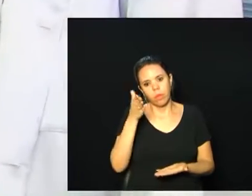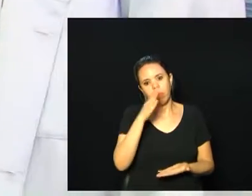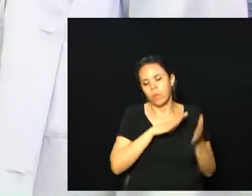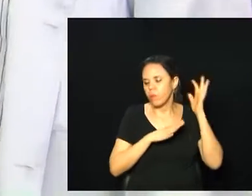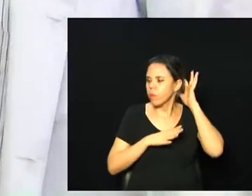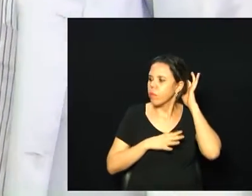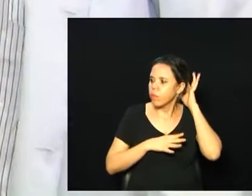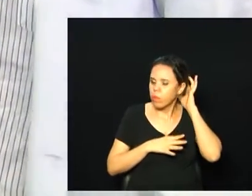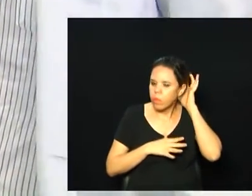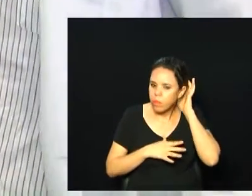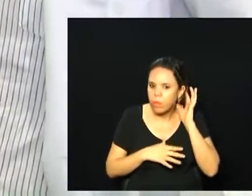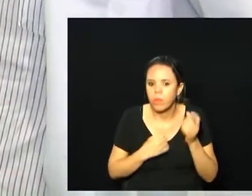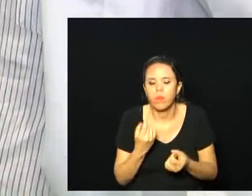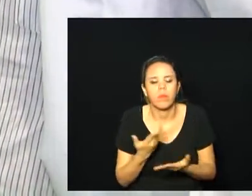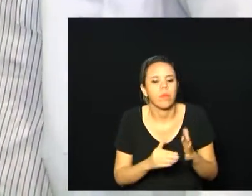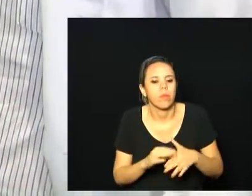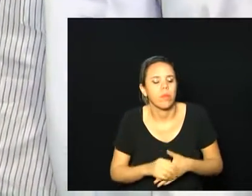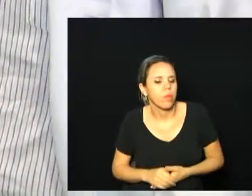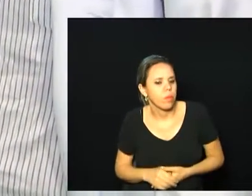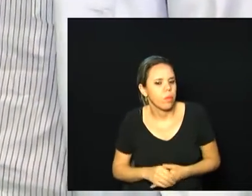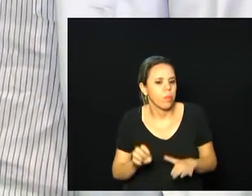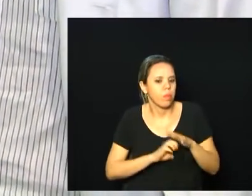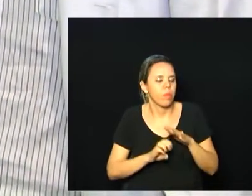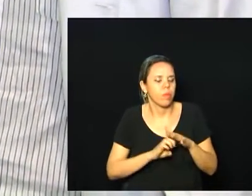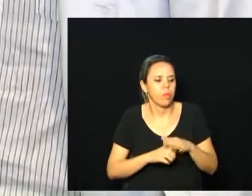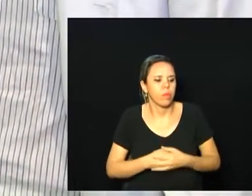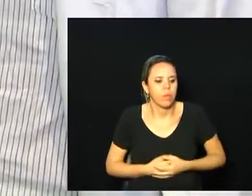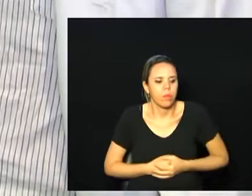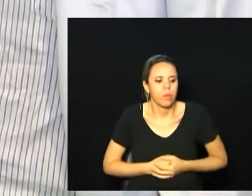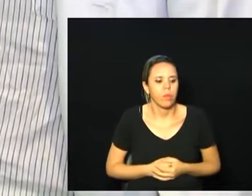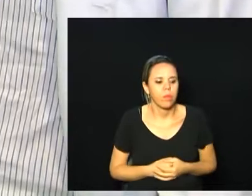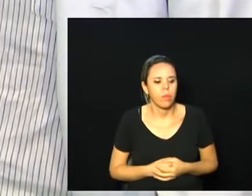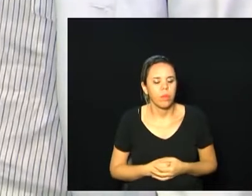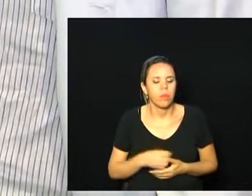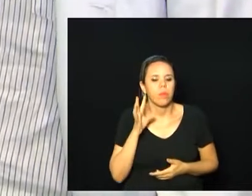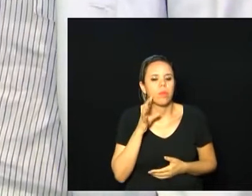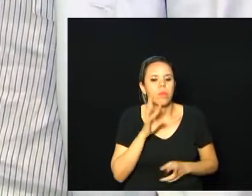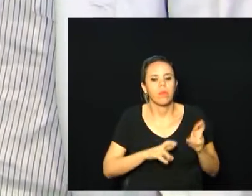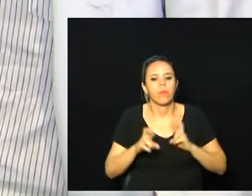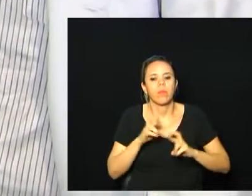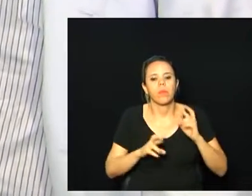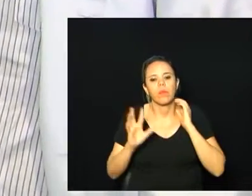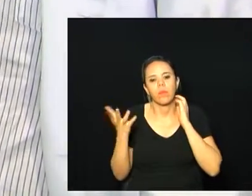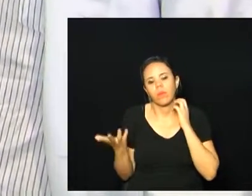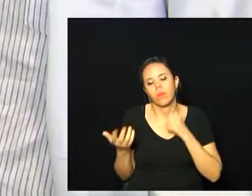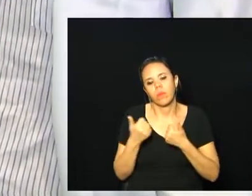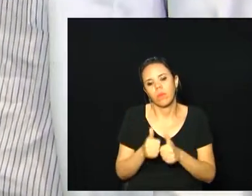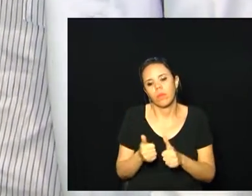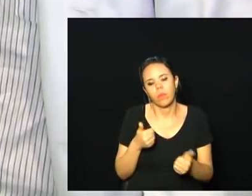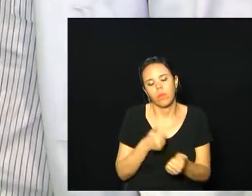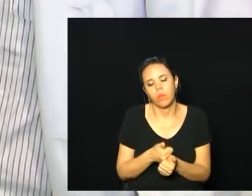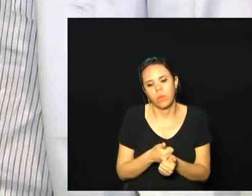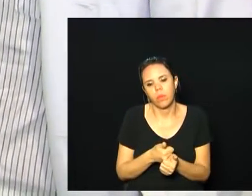da região, algumas escolas, empresas. Então é legal checar também se de repente o ônibus não está